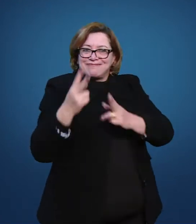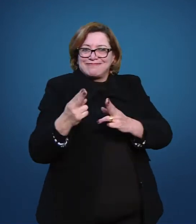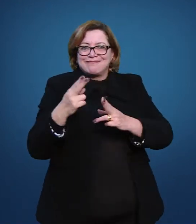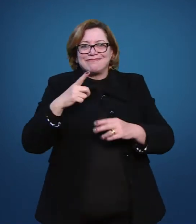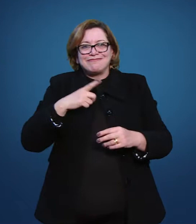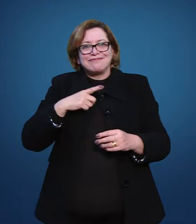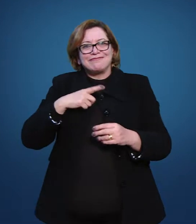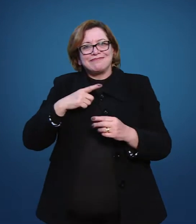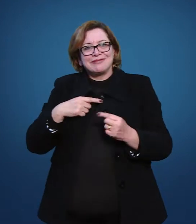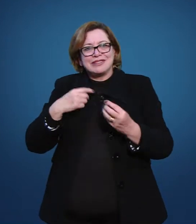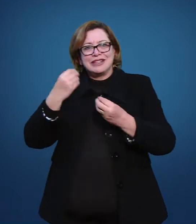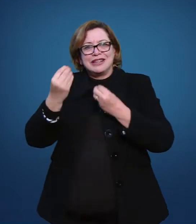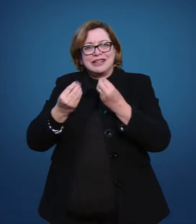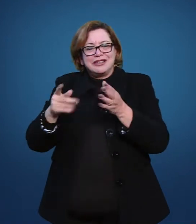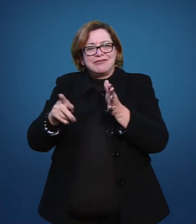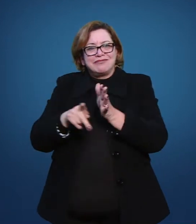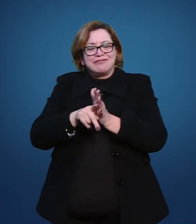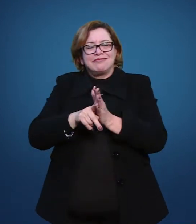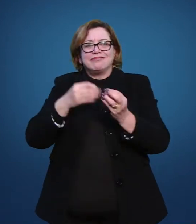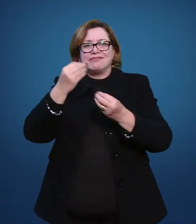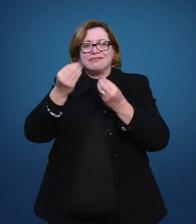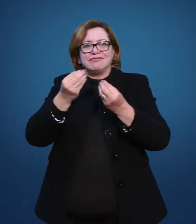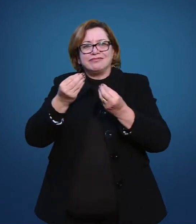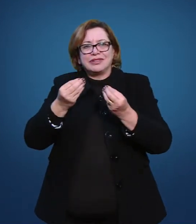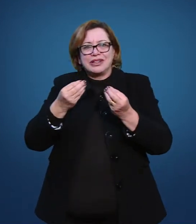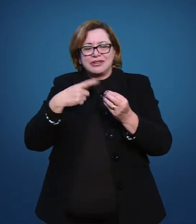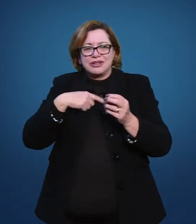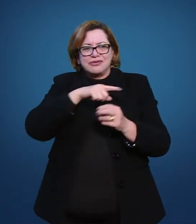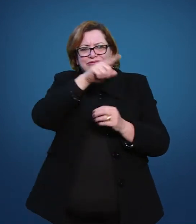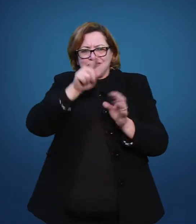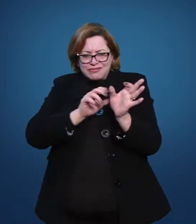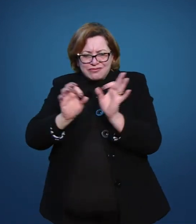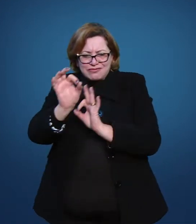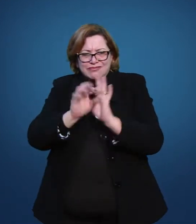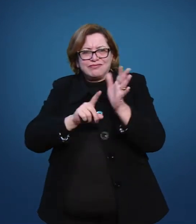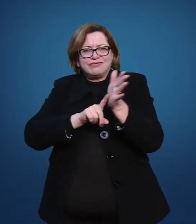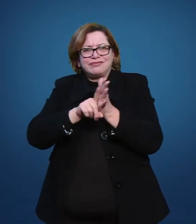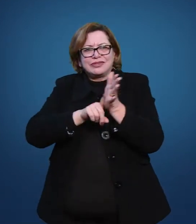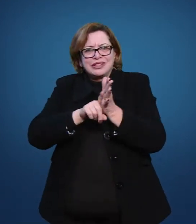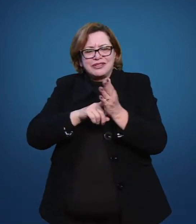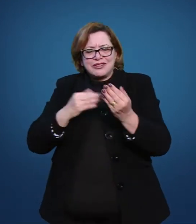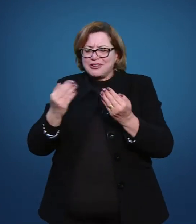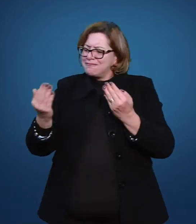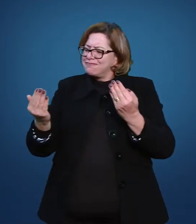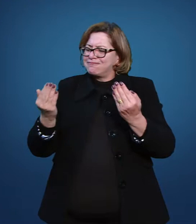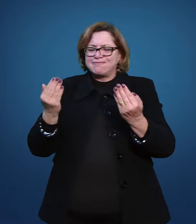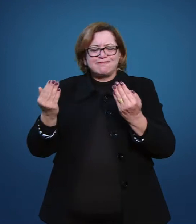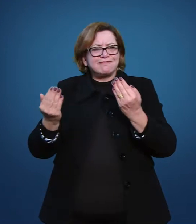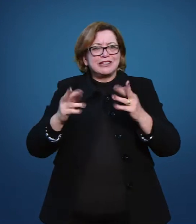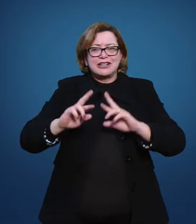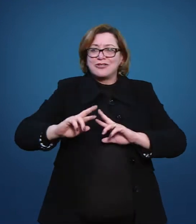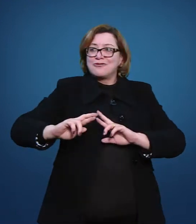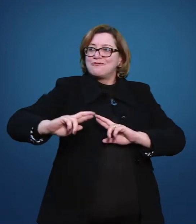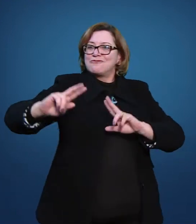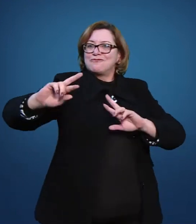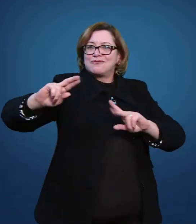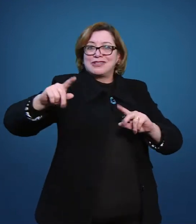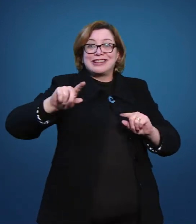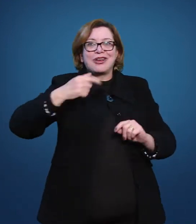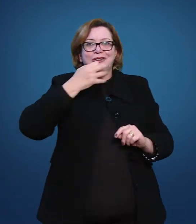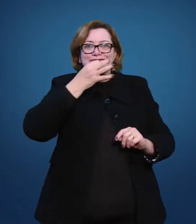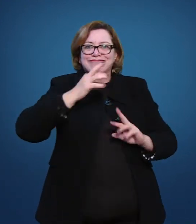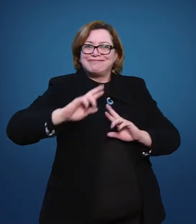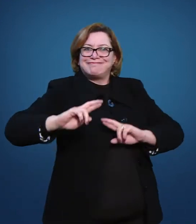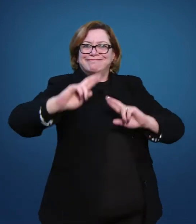comum sobre aquele determinado objeto. Ao elaborar sua pesquisa, você vai confrontar esses autores com outros que têm uma